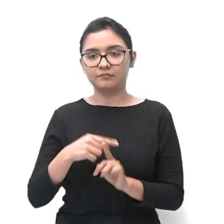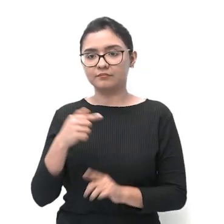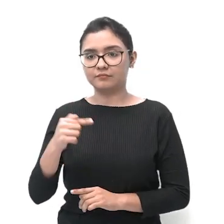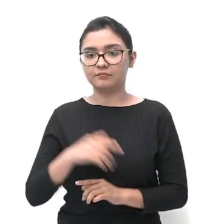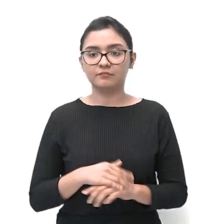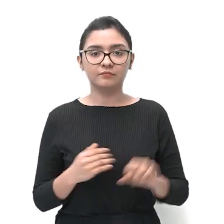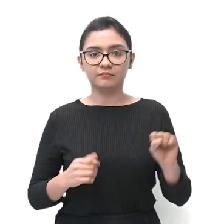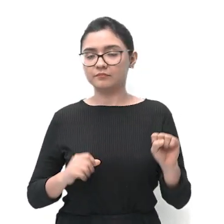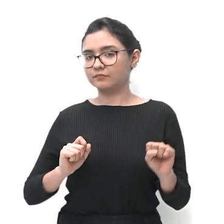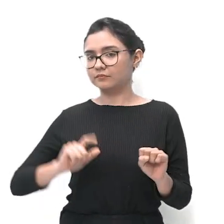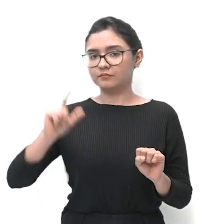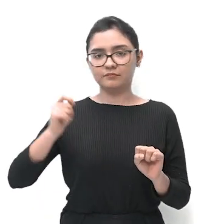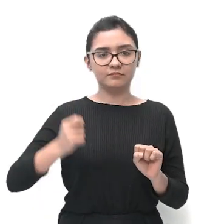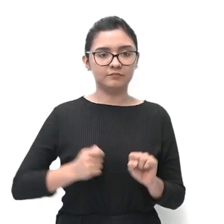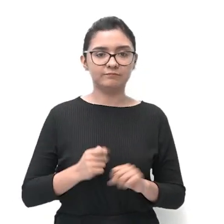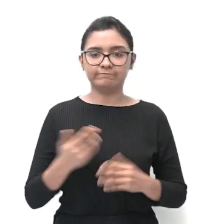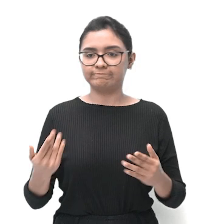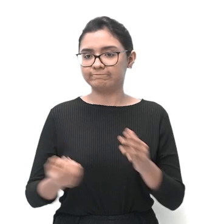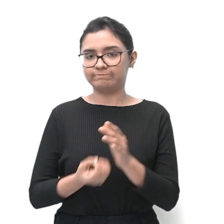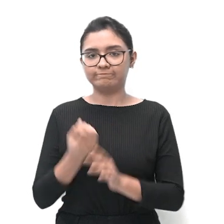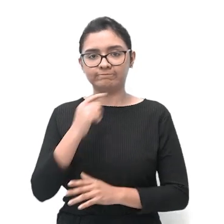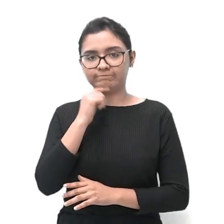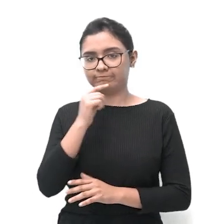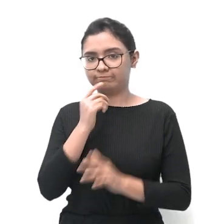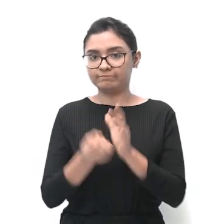8 não é maior que 13, não existe triângulo. Ó.